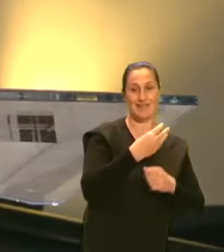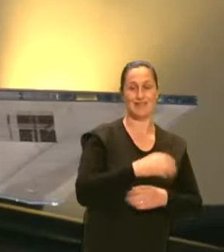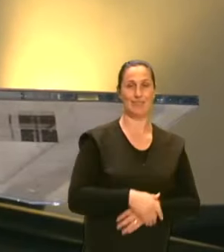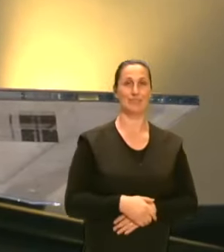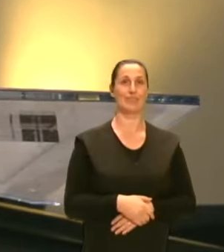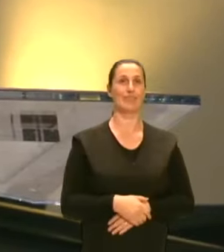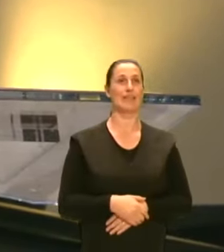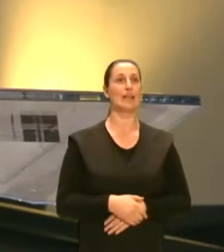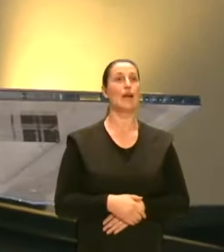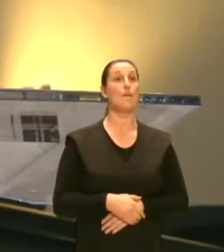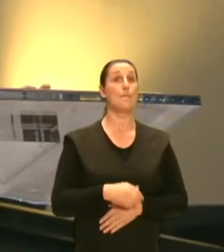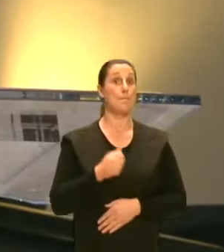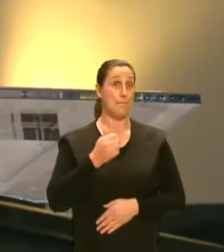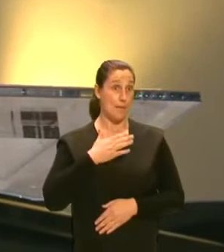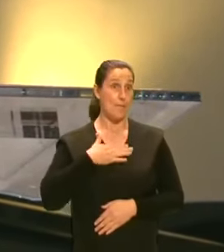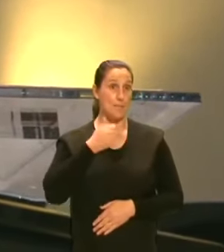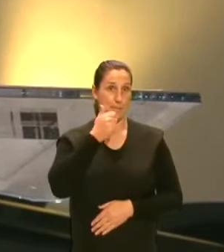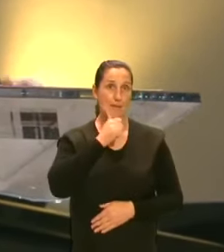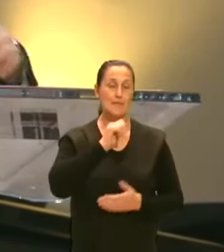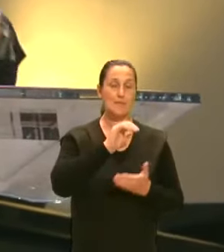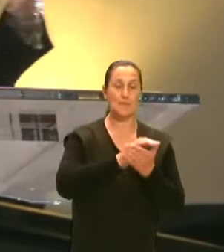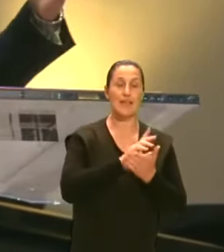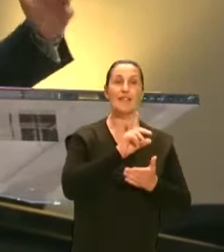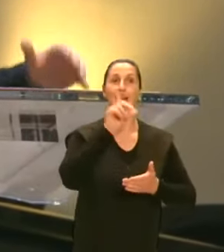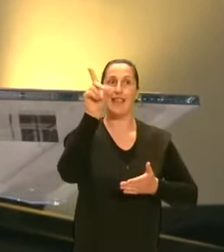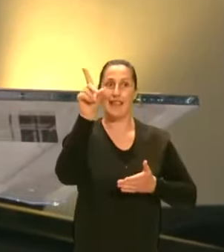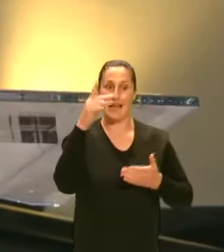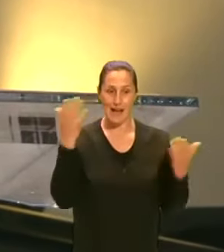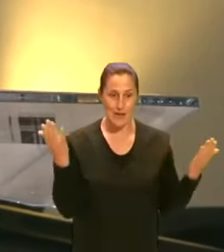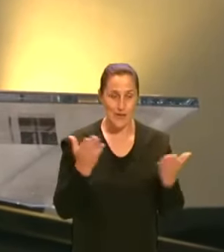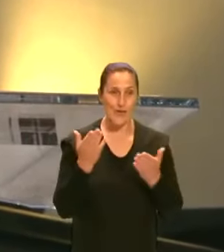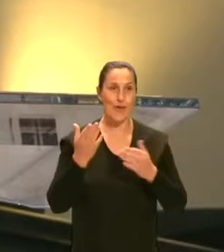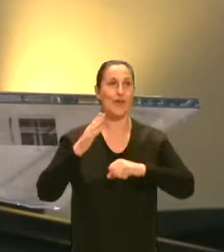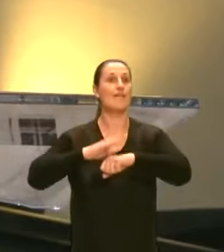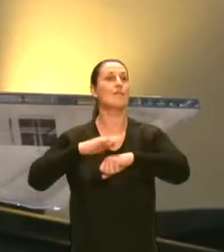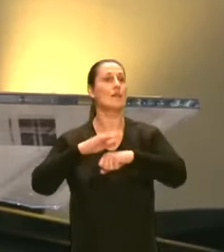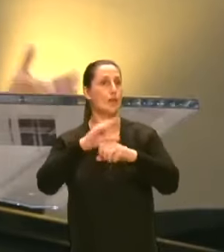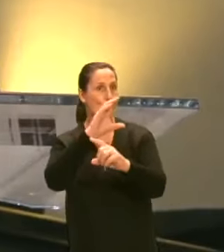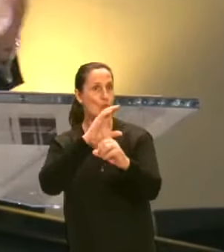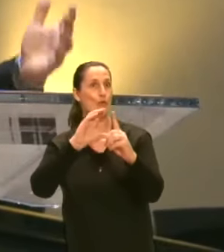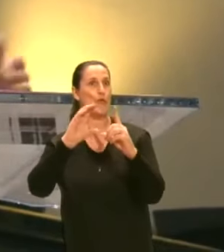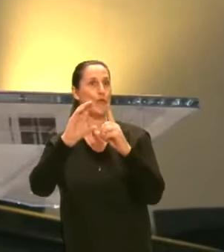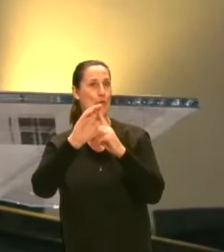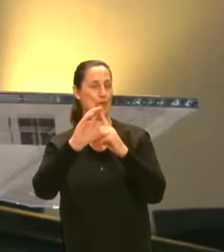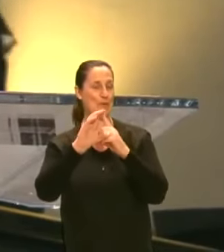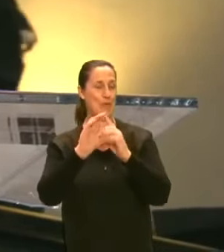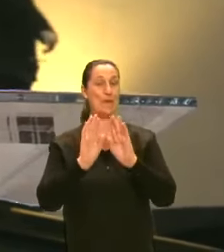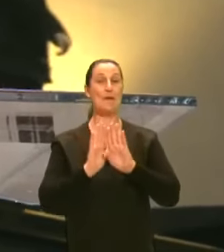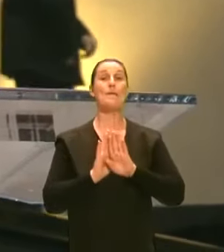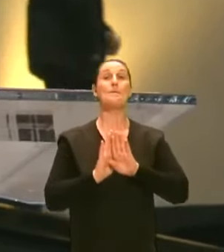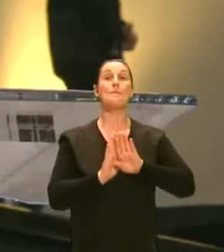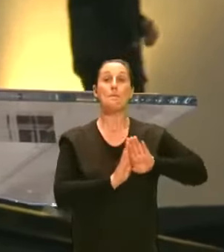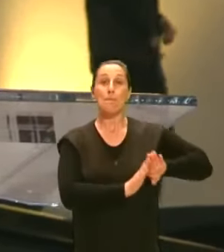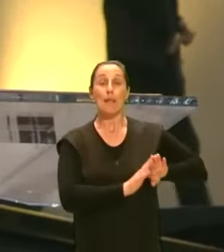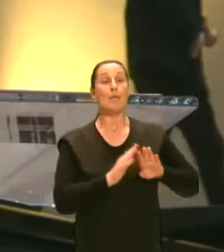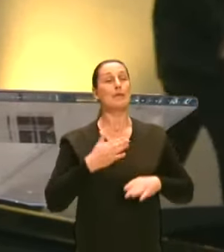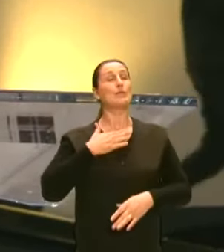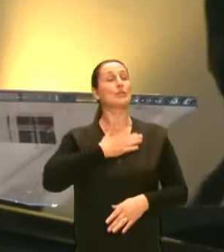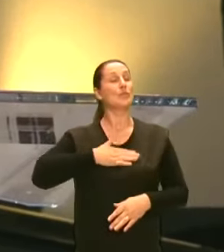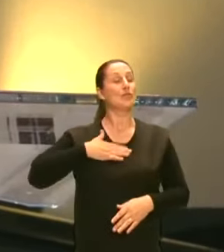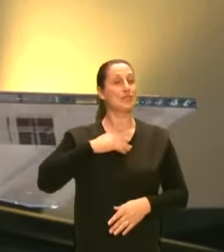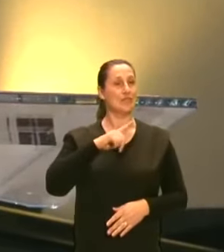meses. Então minha esposa está lá, mais ajuda da igreja, ajudando a olhar a criançada. Mas que gostoso estarmos aqui. E eu